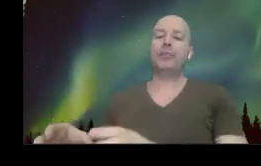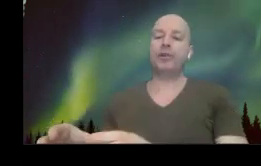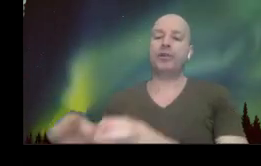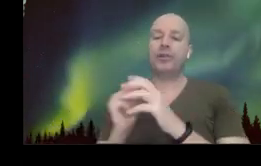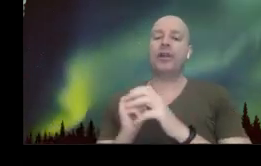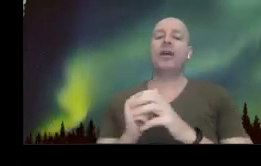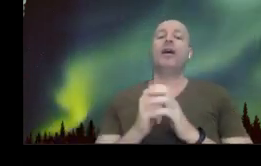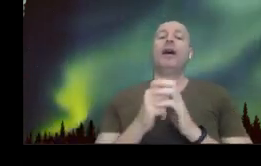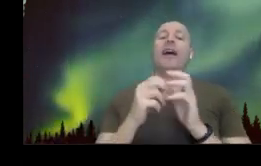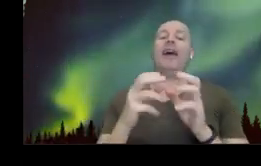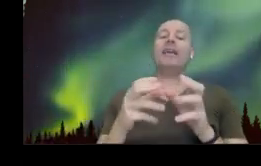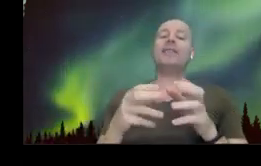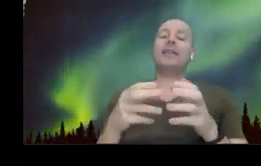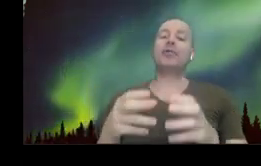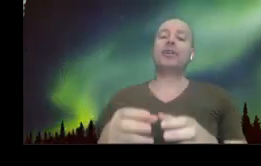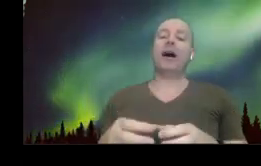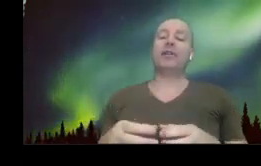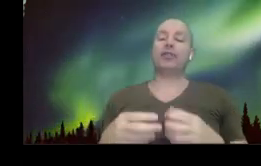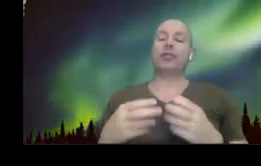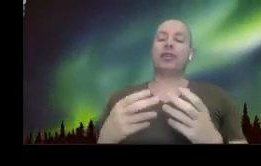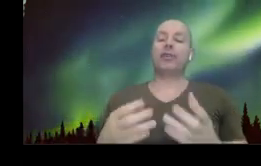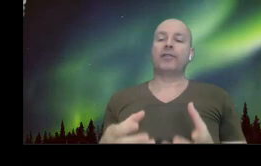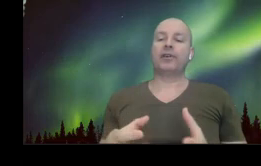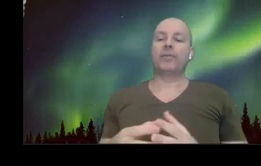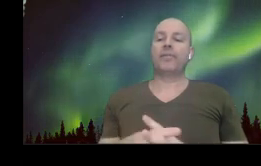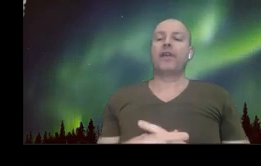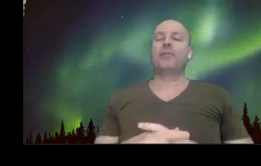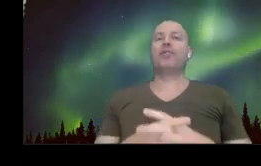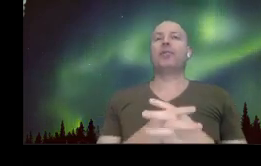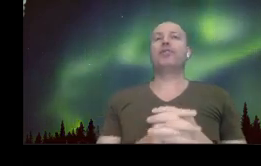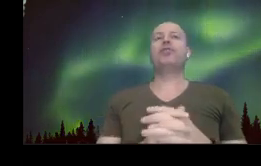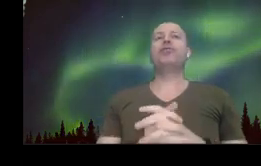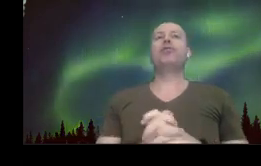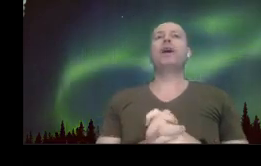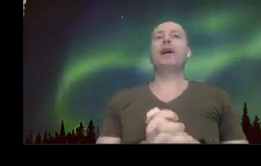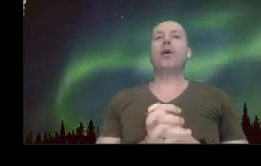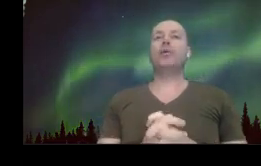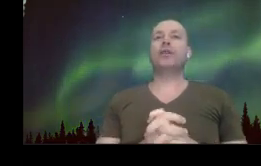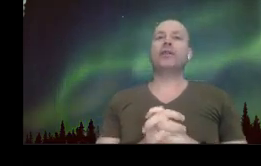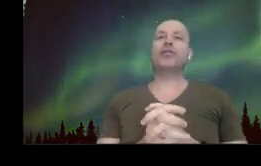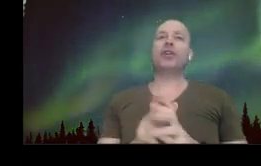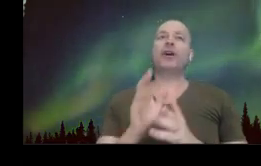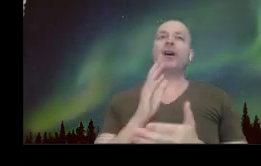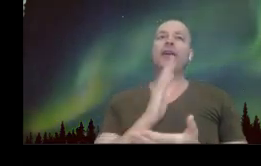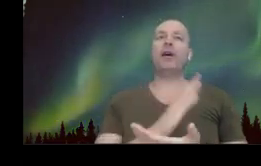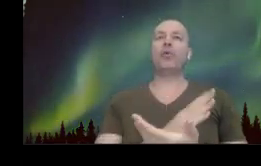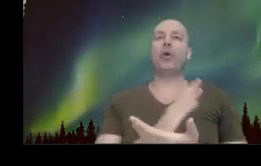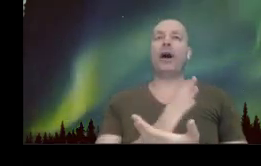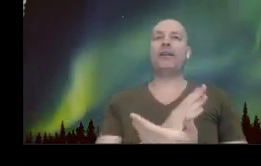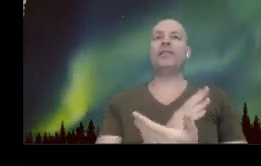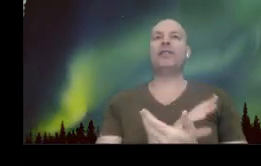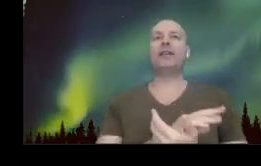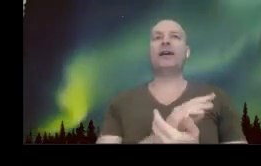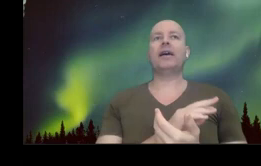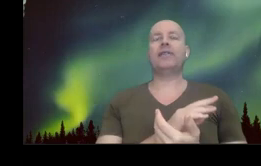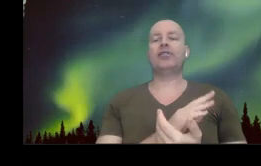Nacional de Ritápolis. Essas unidades de conservação, por exemplo, existe uma outra que se chama, que é